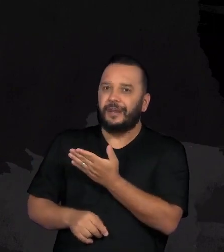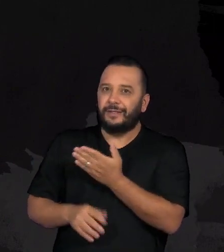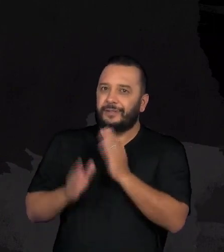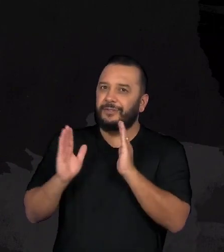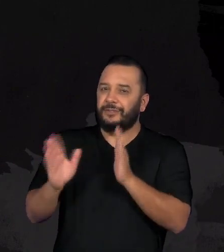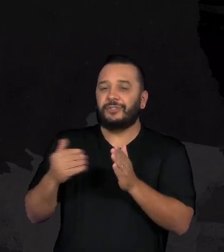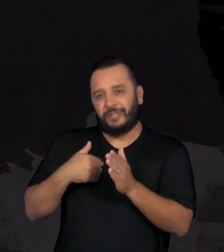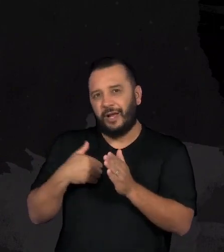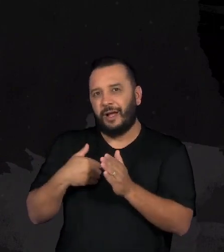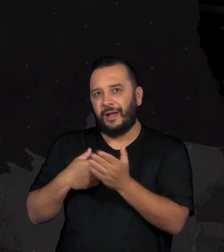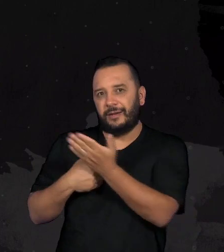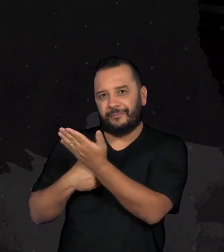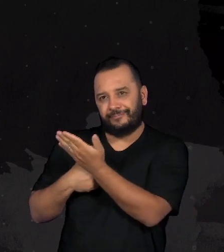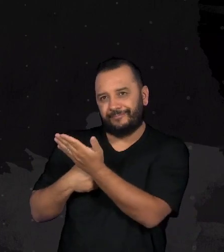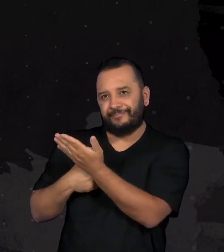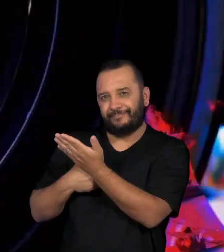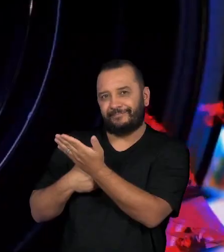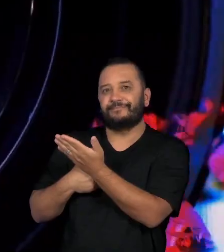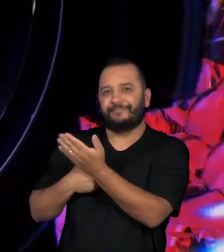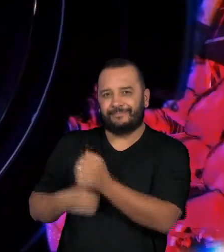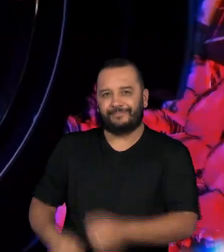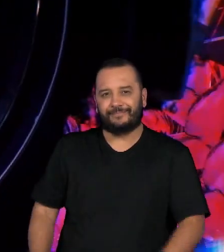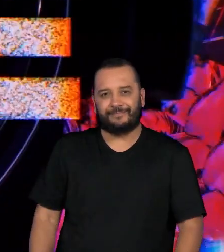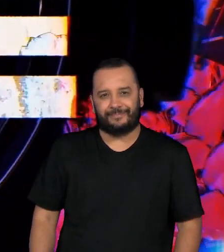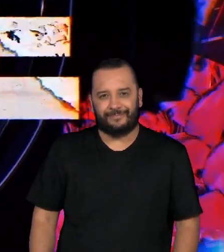Hair, da Maya feat. MC Tati.